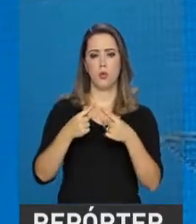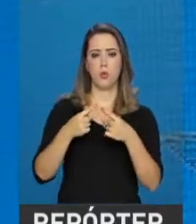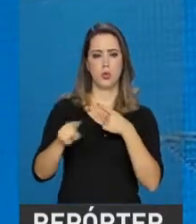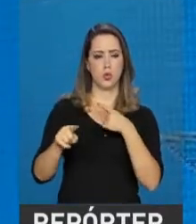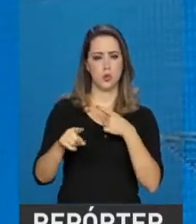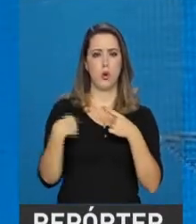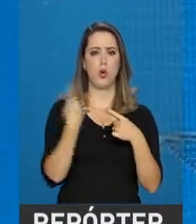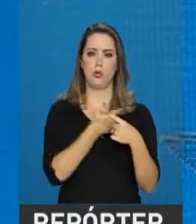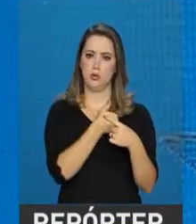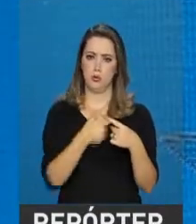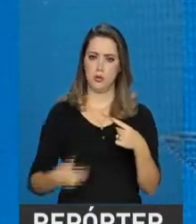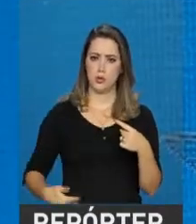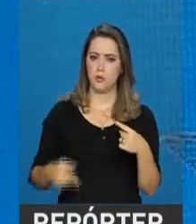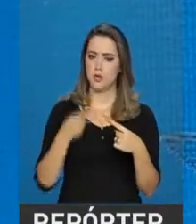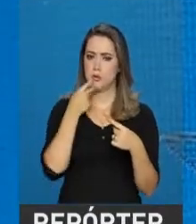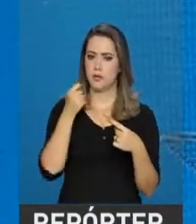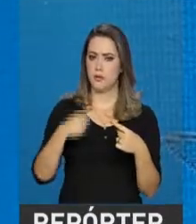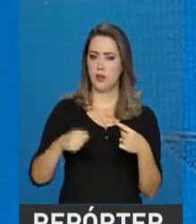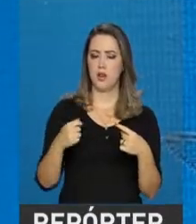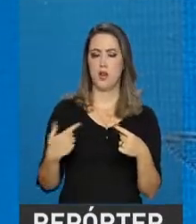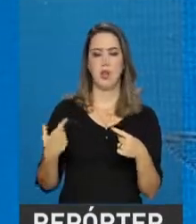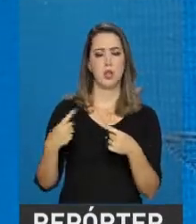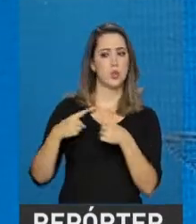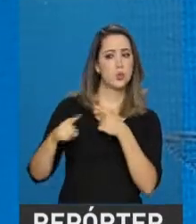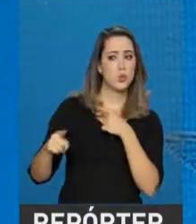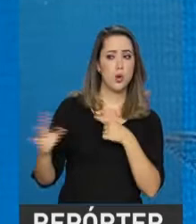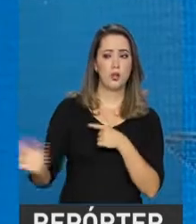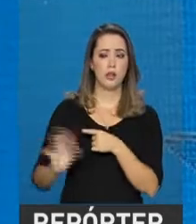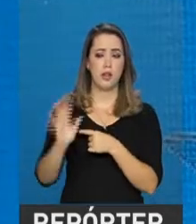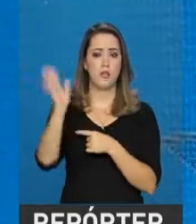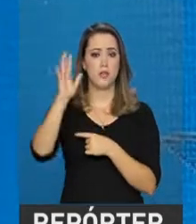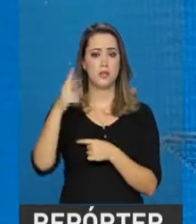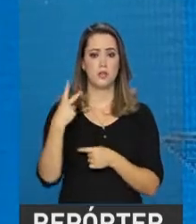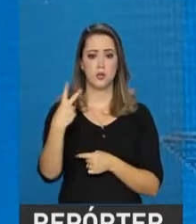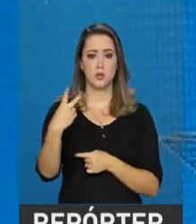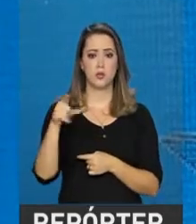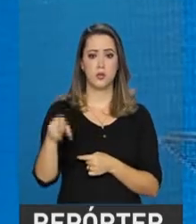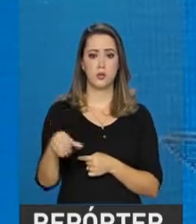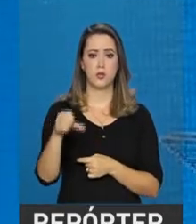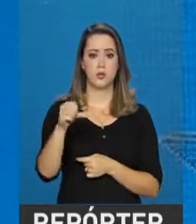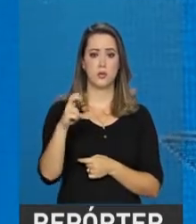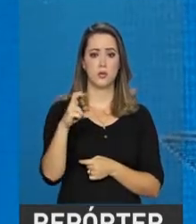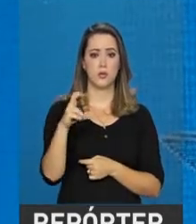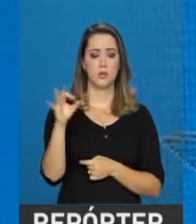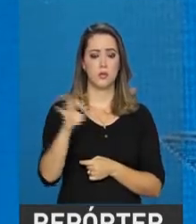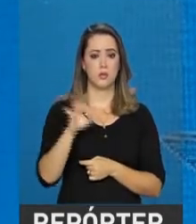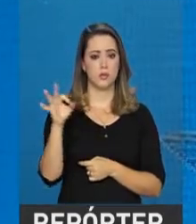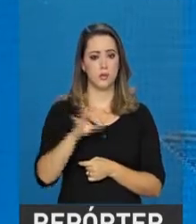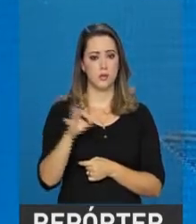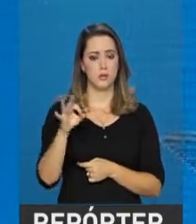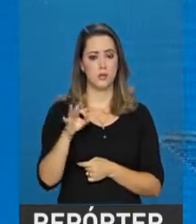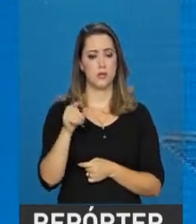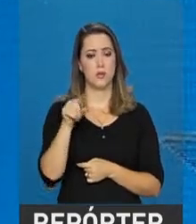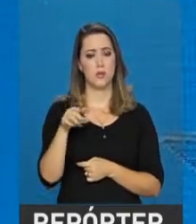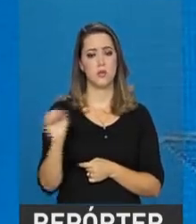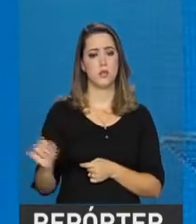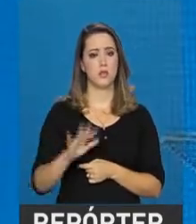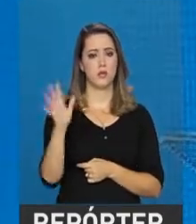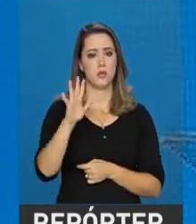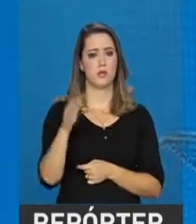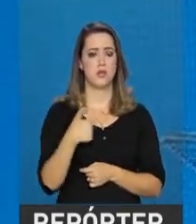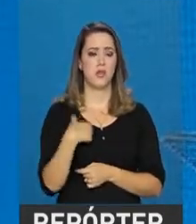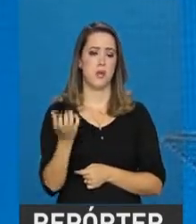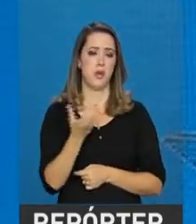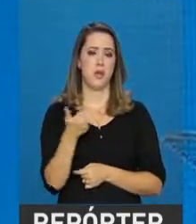que o jogado aqui eu sou contra esses ridículos dois pontos 95 de inflação eu quero uma inflação de 10 pontos